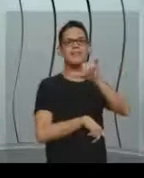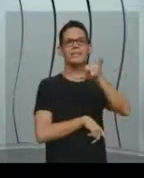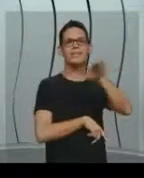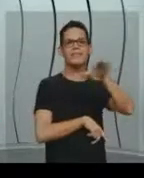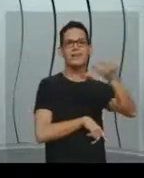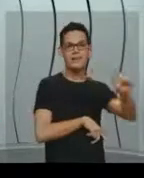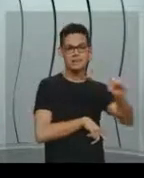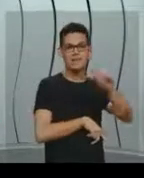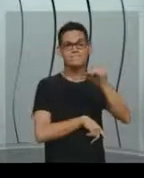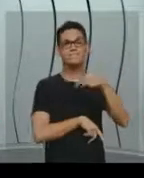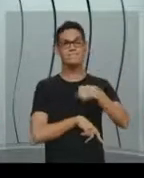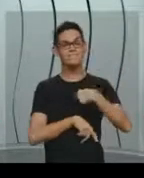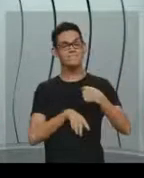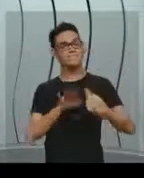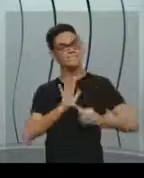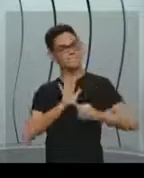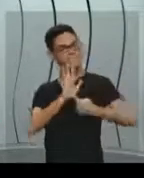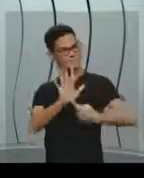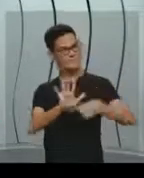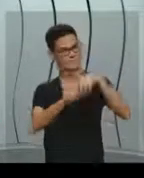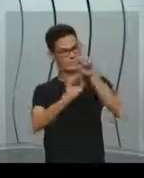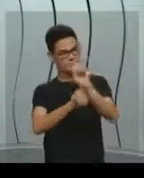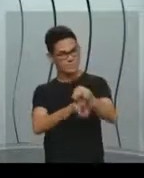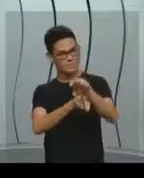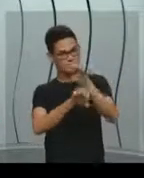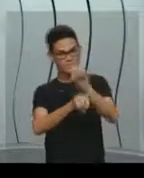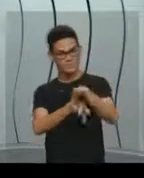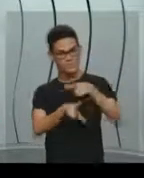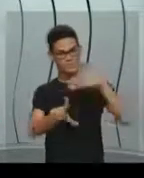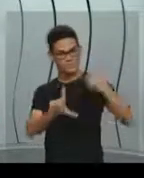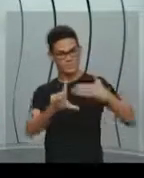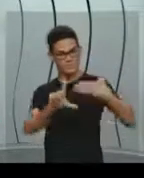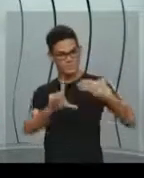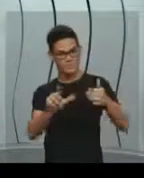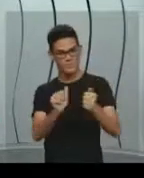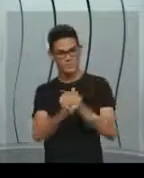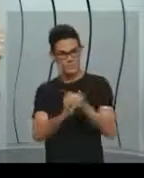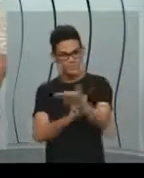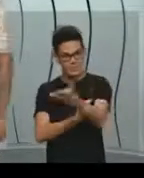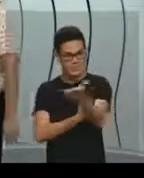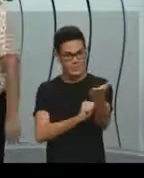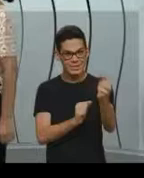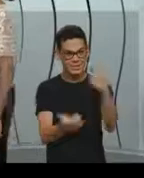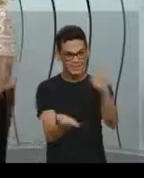de vocês. Combinados? Então vamos lá.